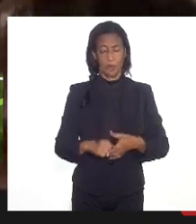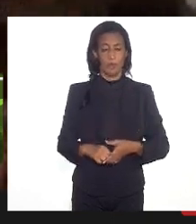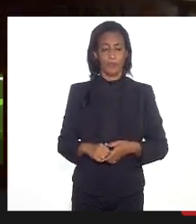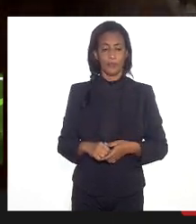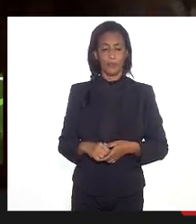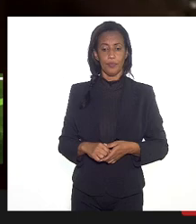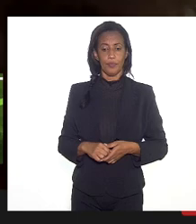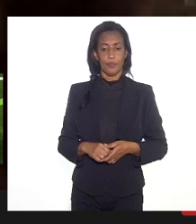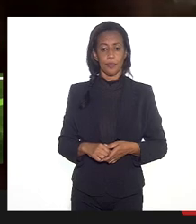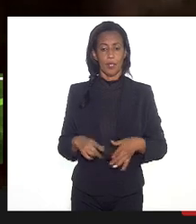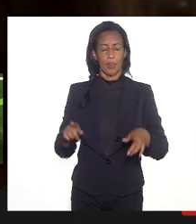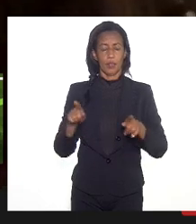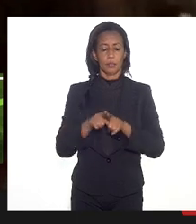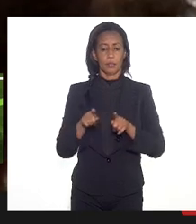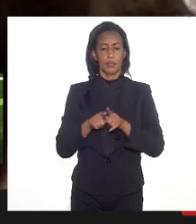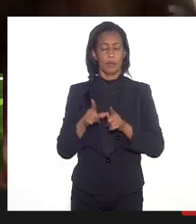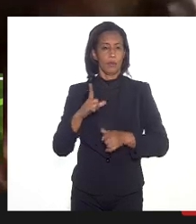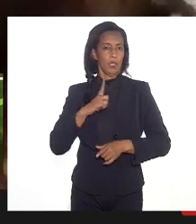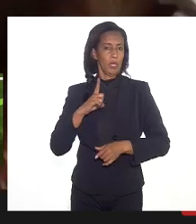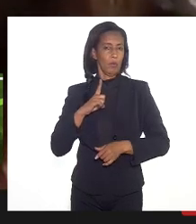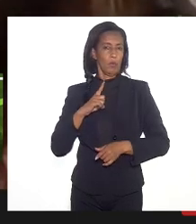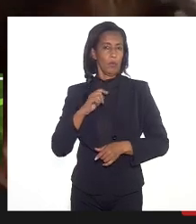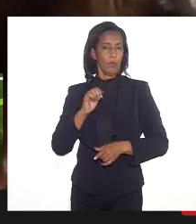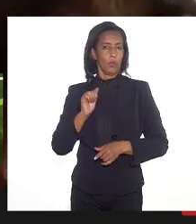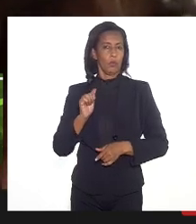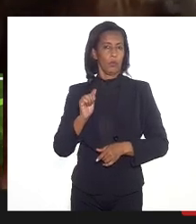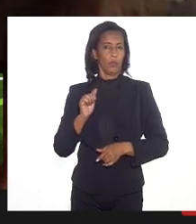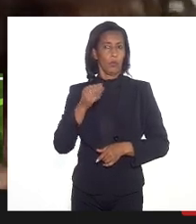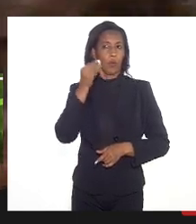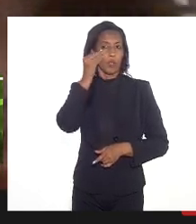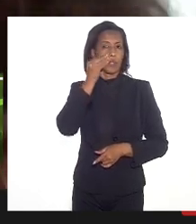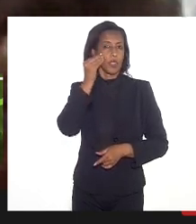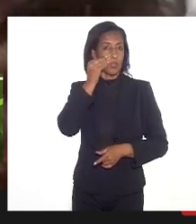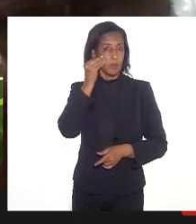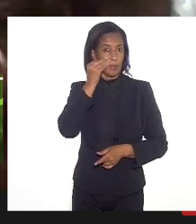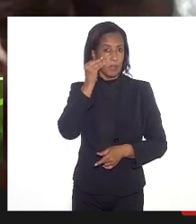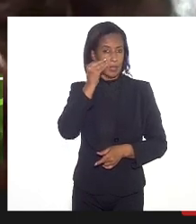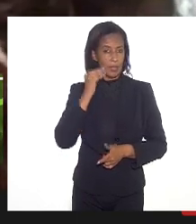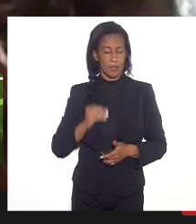exemplo, e que também tem muito a ver com a nossa experiência no Pontão,